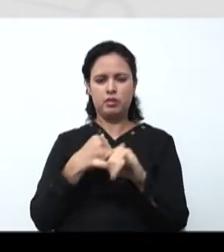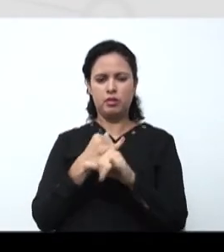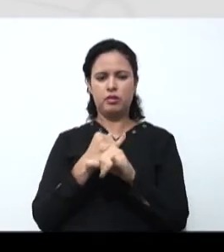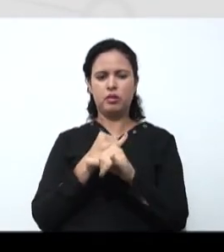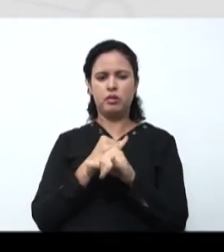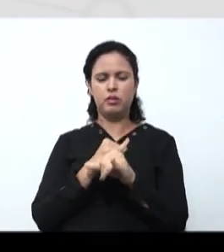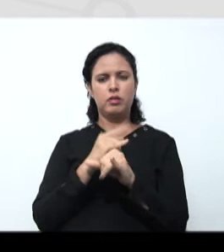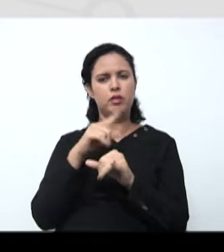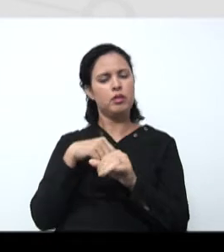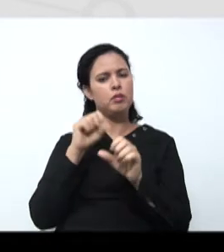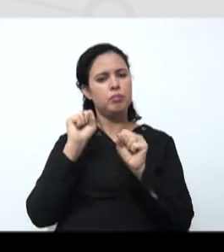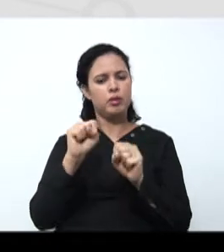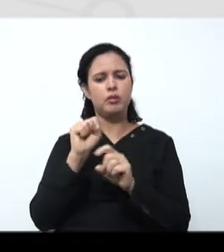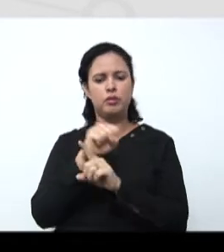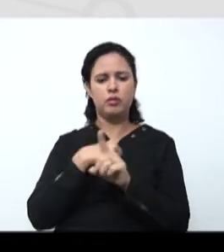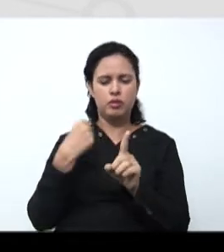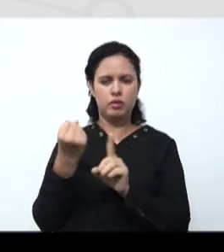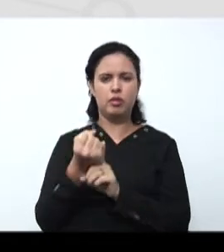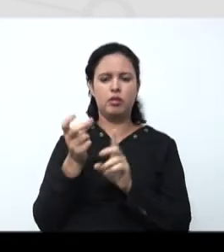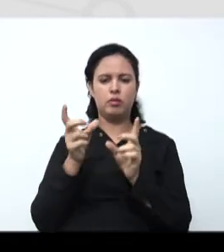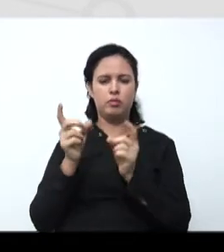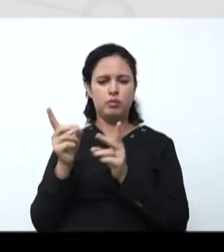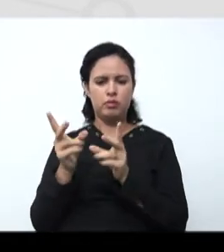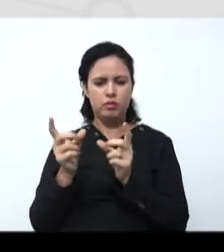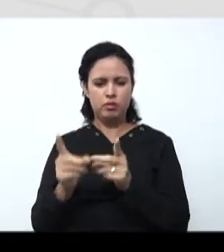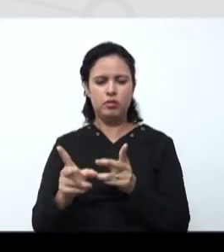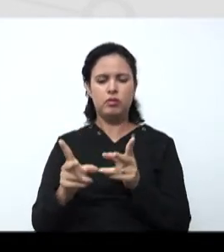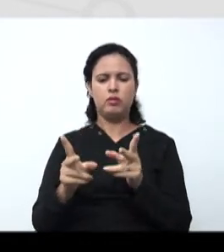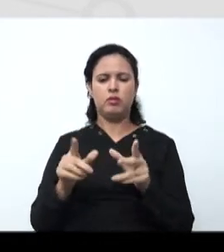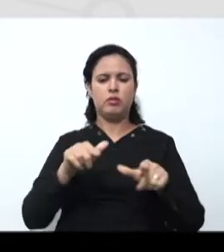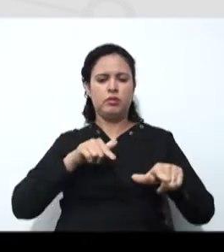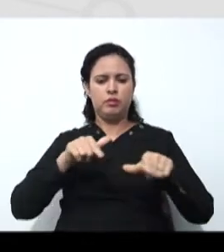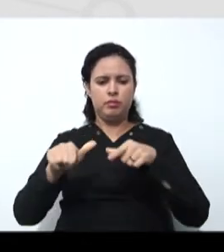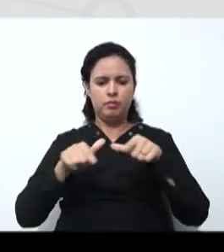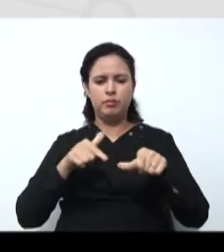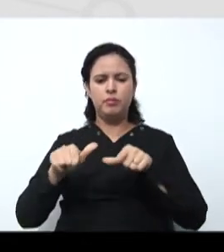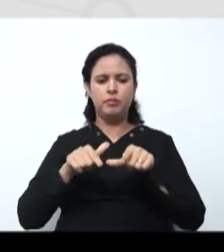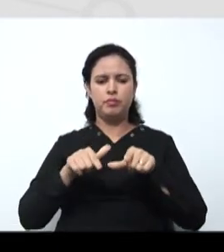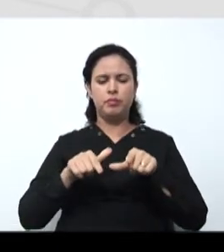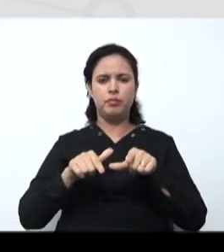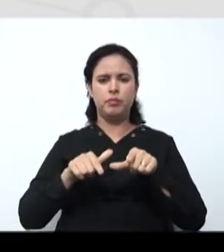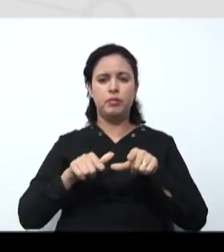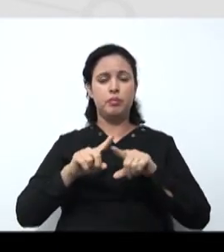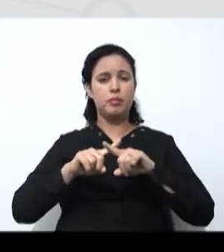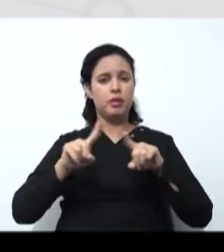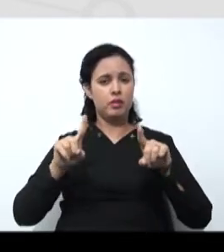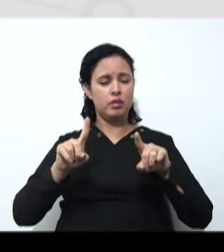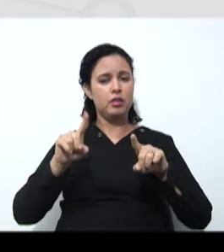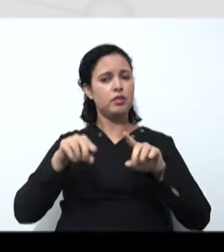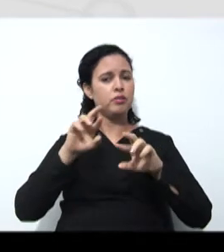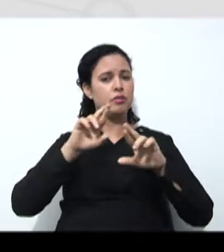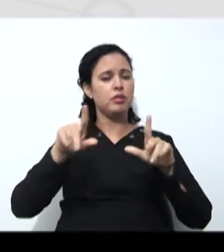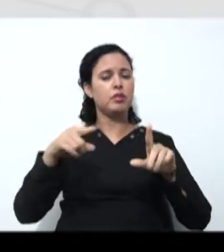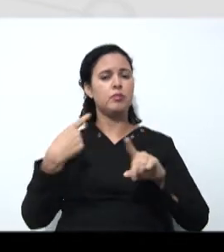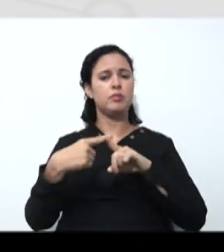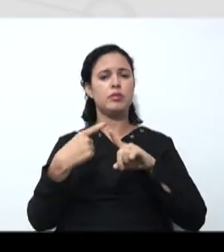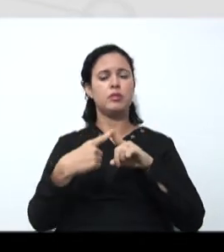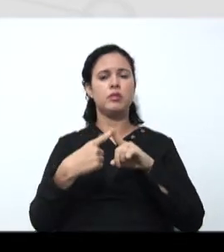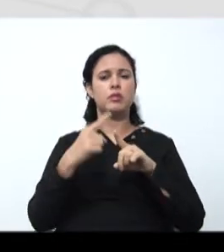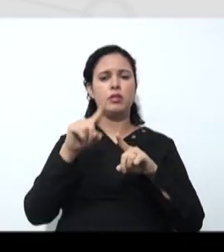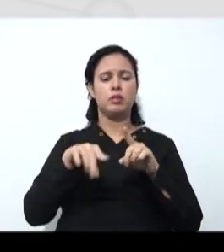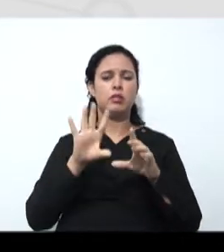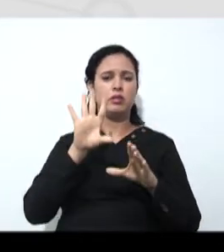ser social, ela pode ser comercial, ela pode ser uma prestadora de serviço, porém ela difere das demais porque ela